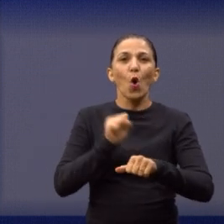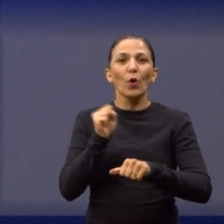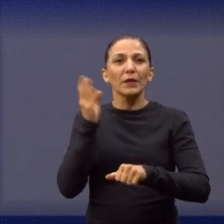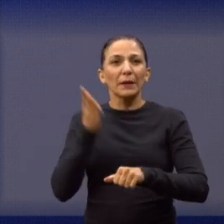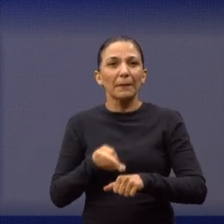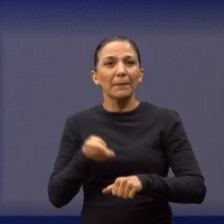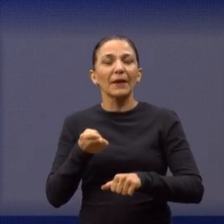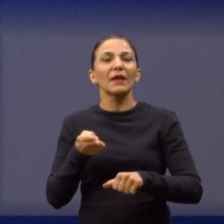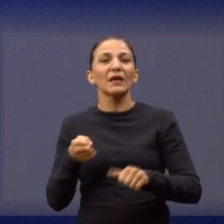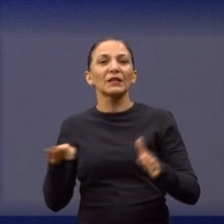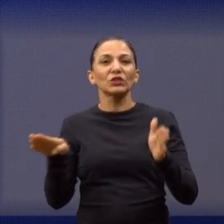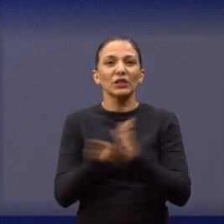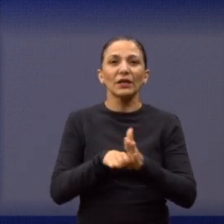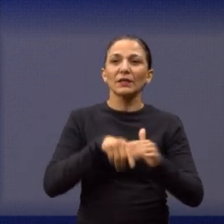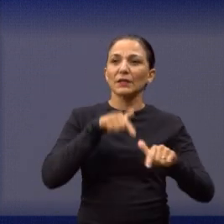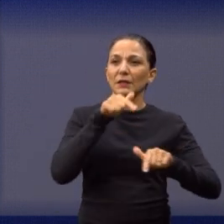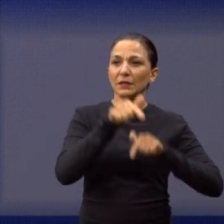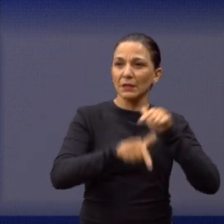que tem